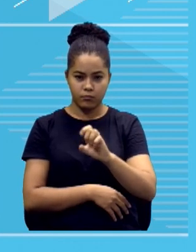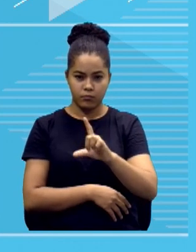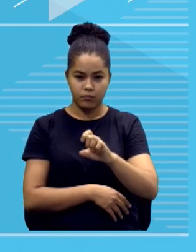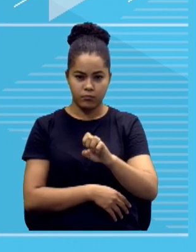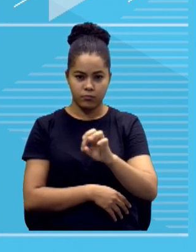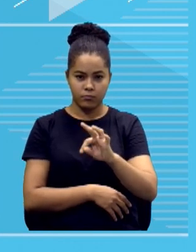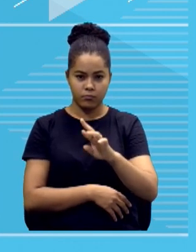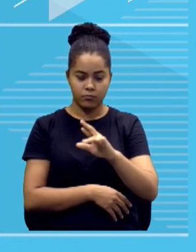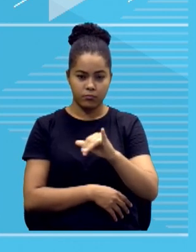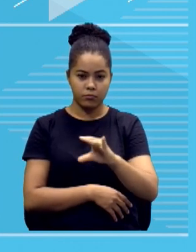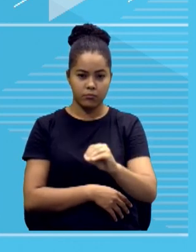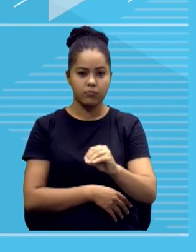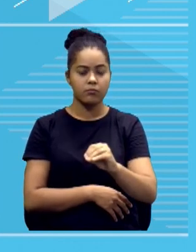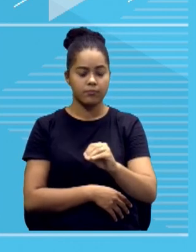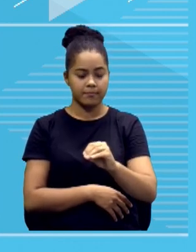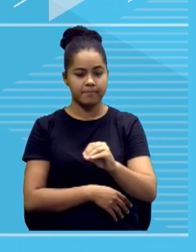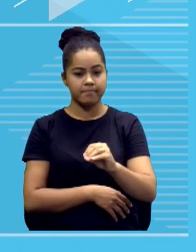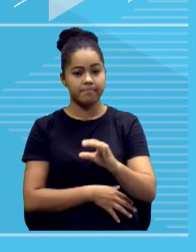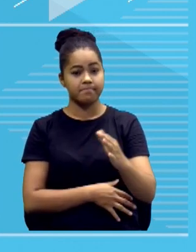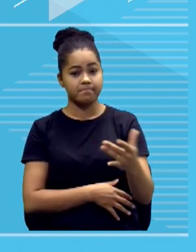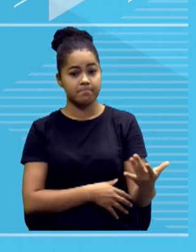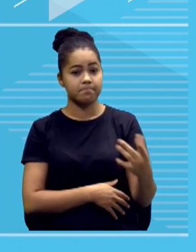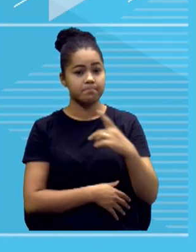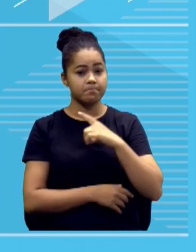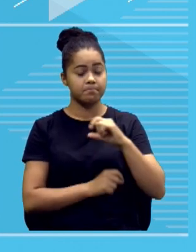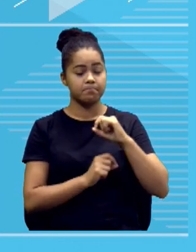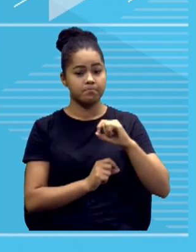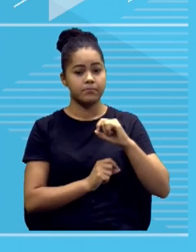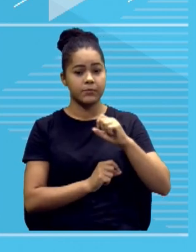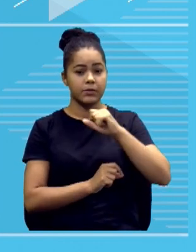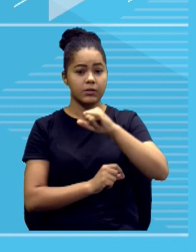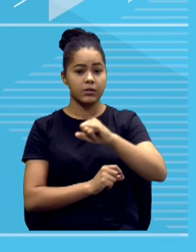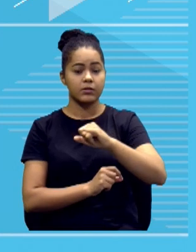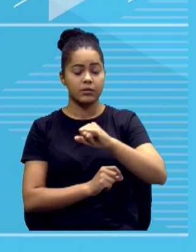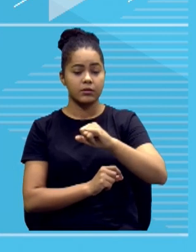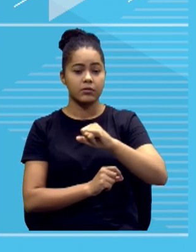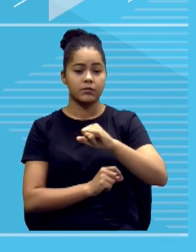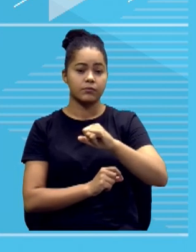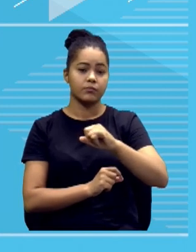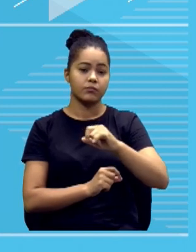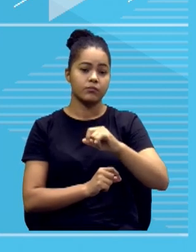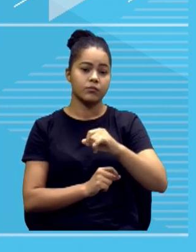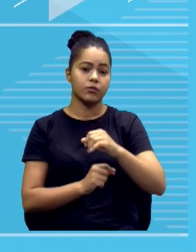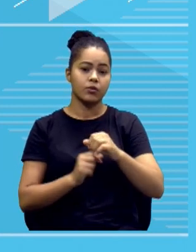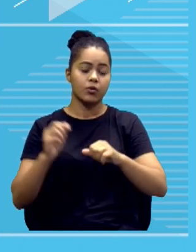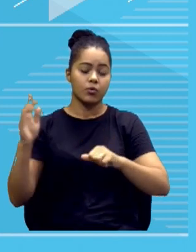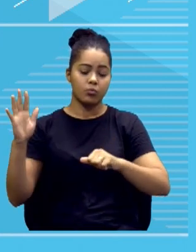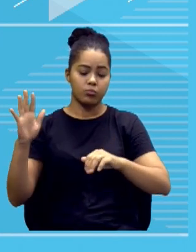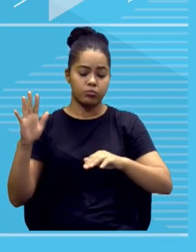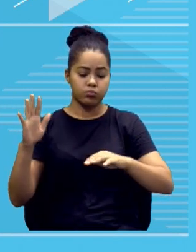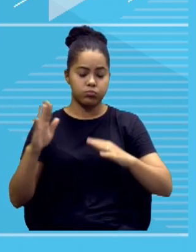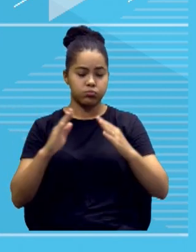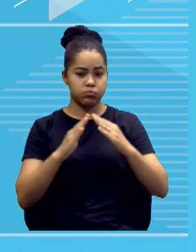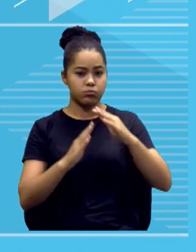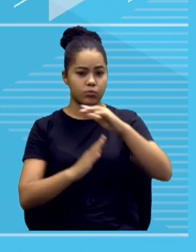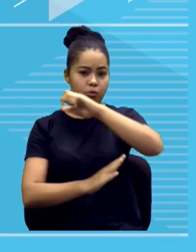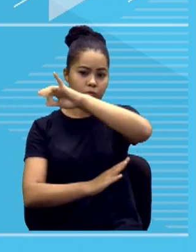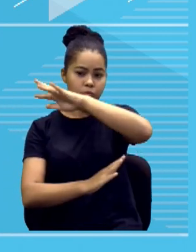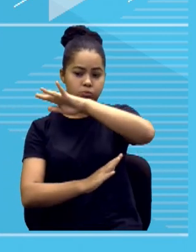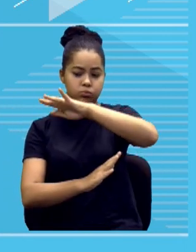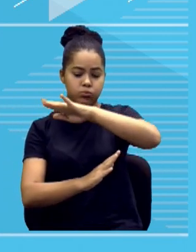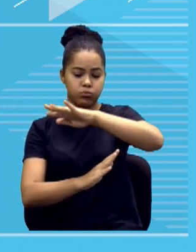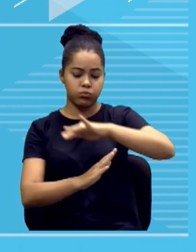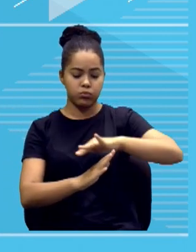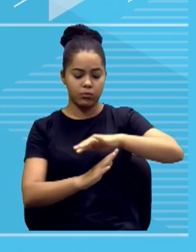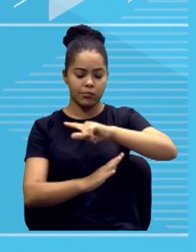efeito fotoelétrico só existe quando eu tenho uma incidência de ondas eletromagnéticas muito altas. Por isso que o Sol faz uma placa